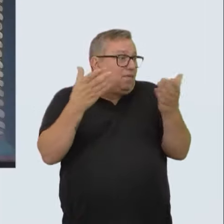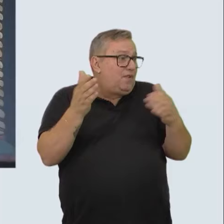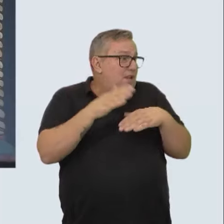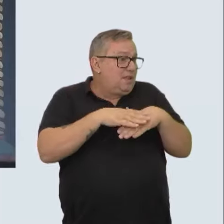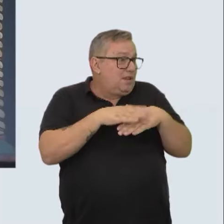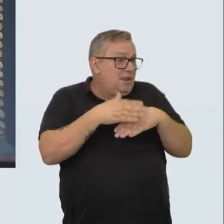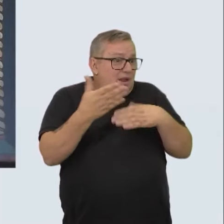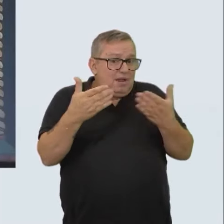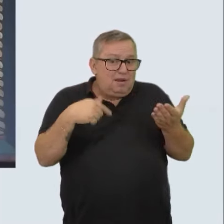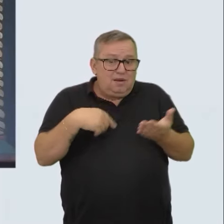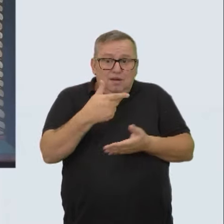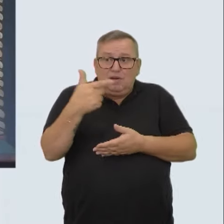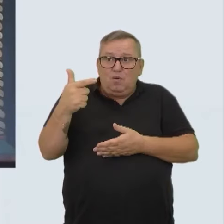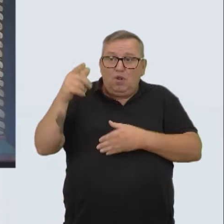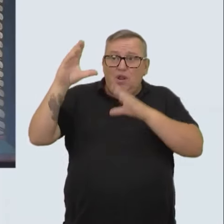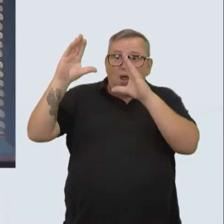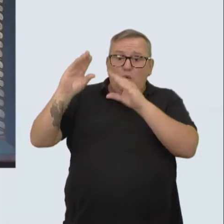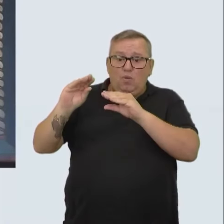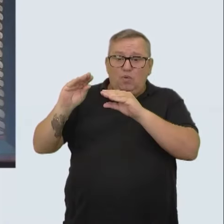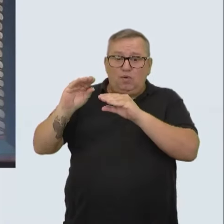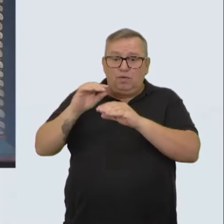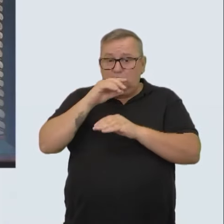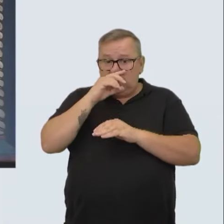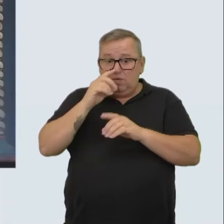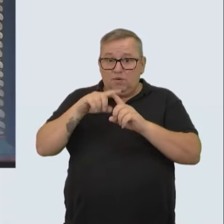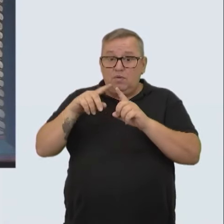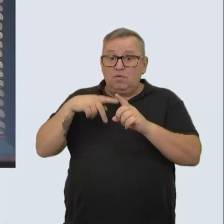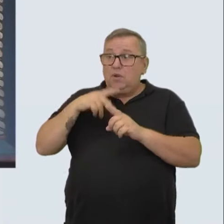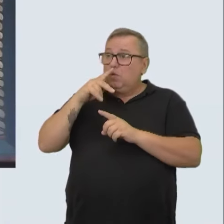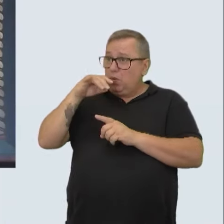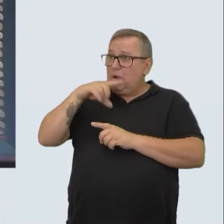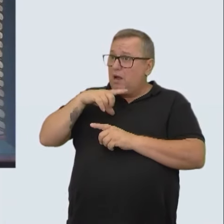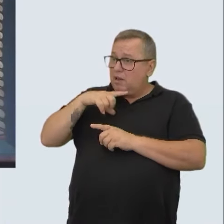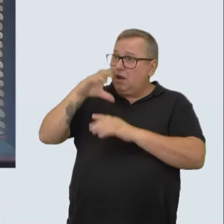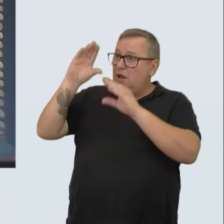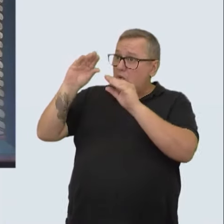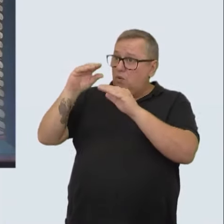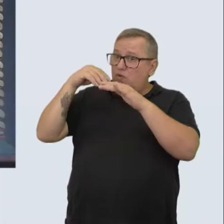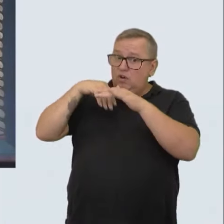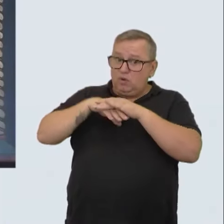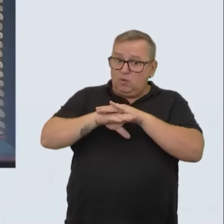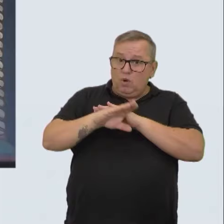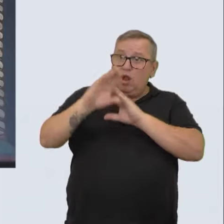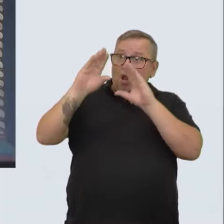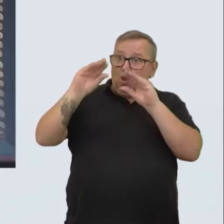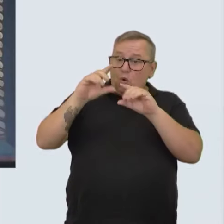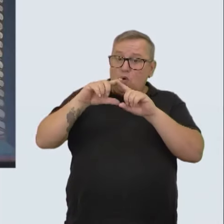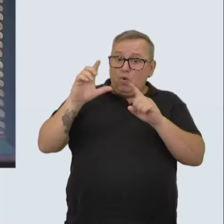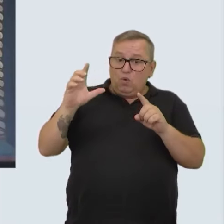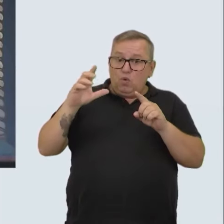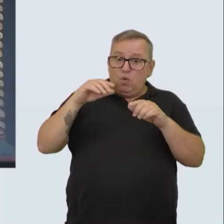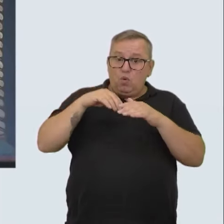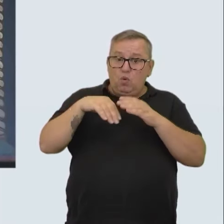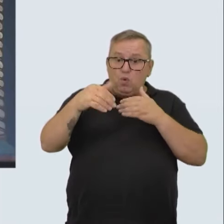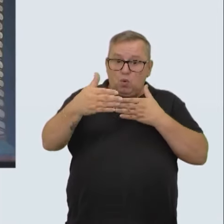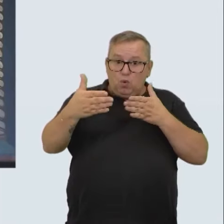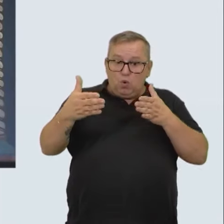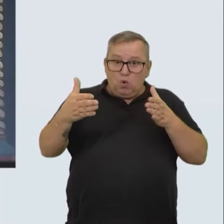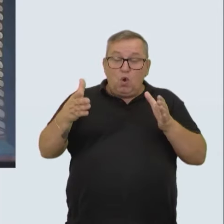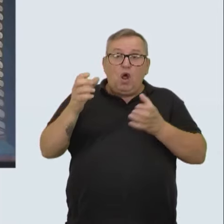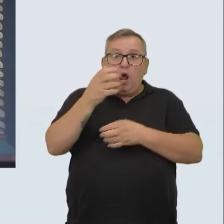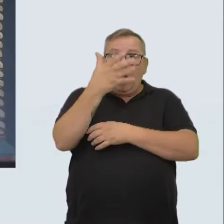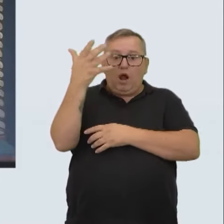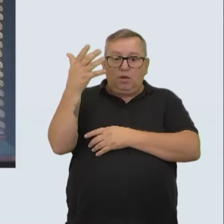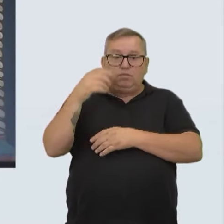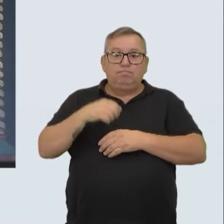fazer? Eu não tenho a noite. Mas o meu pai tem a noite. E ele guarda a noite dentro de um coco de Tucumã, lá no